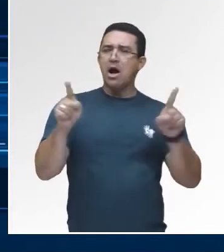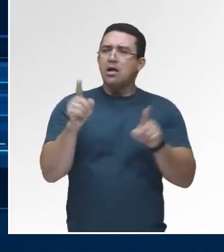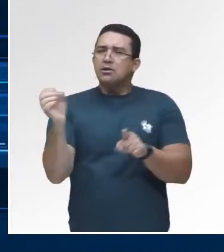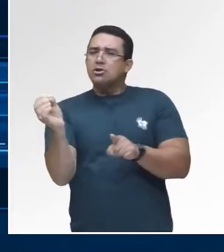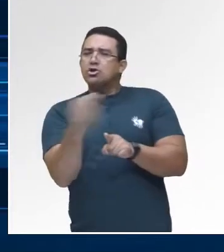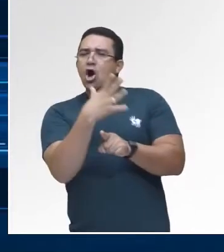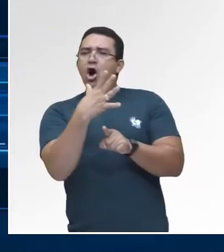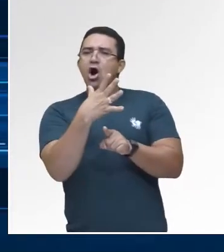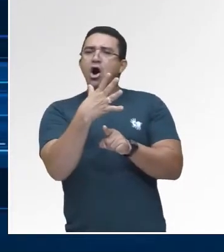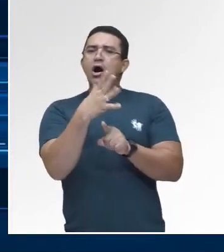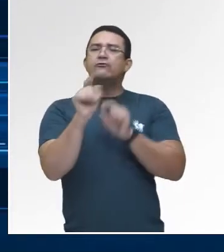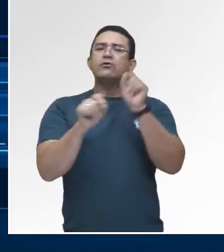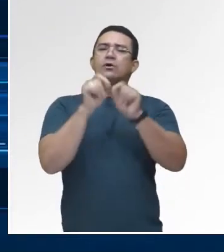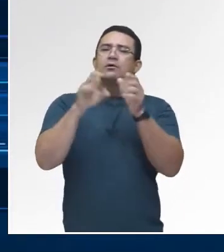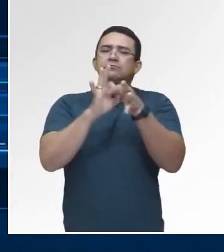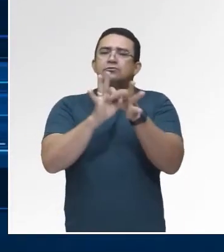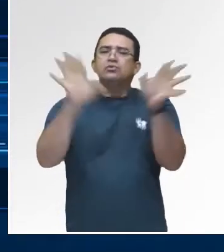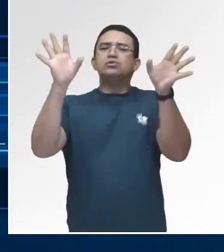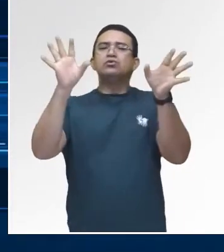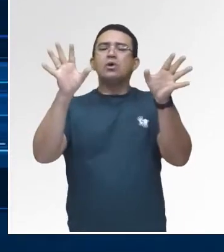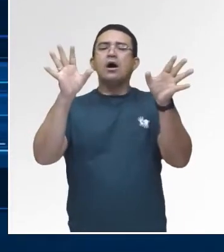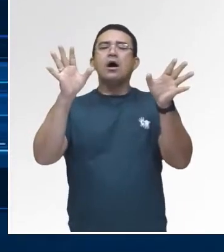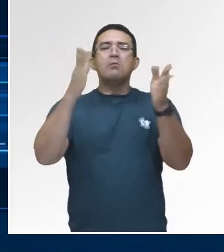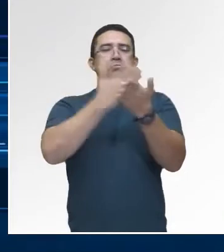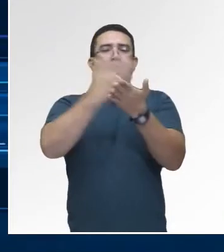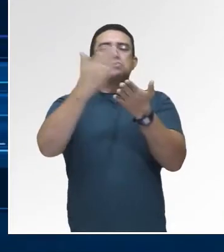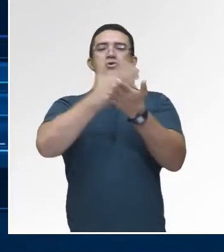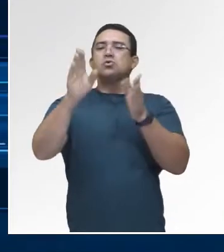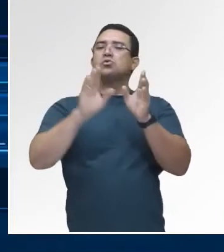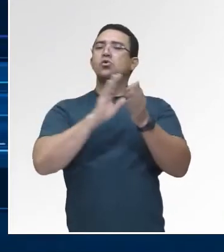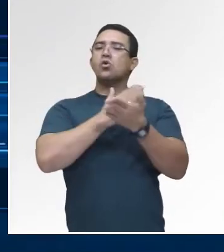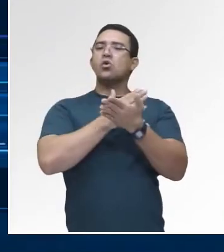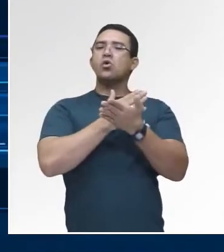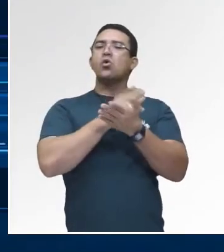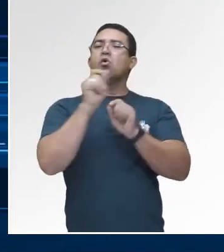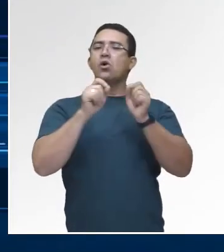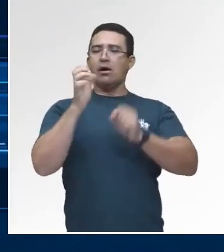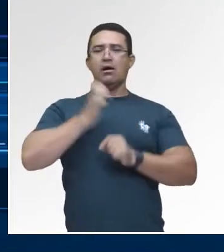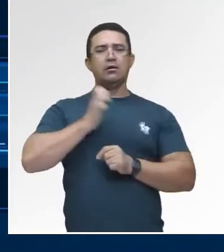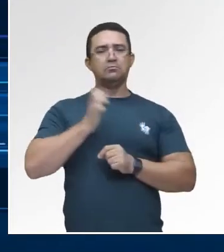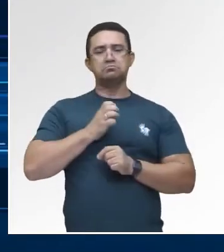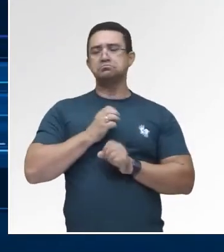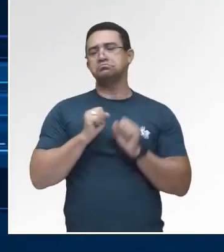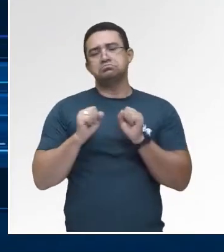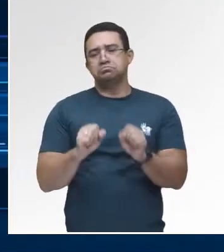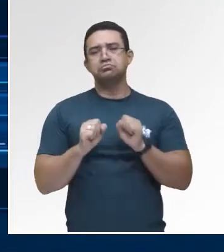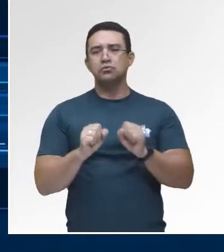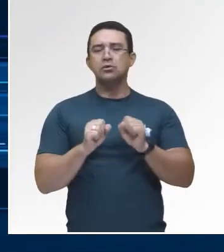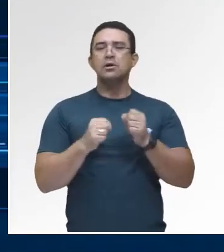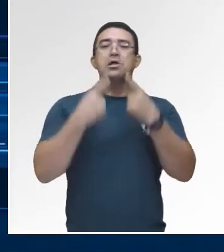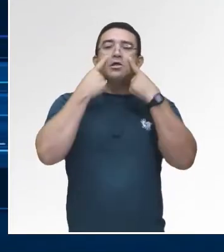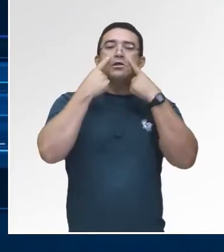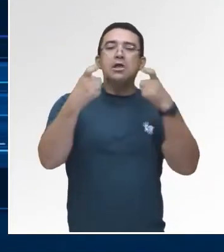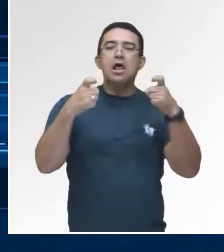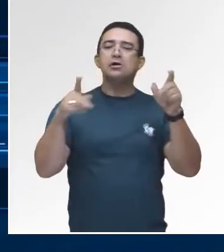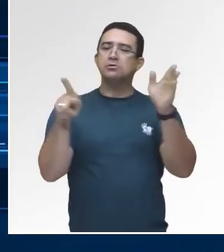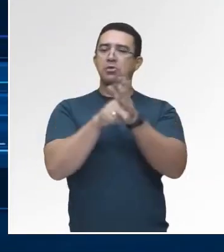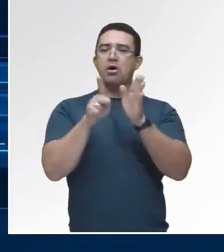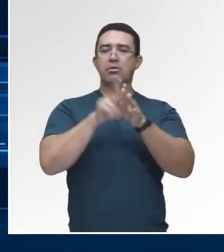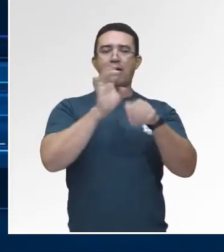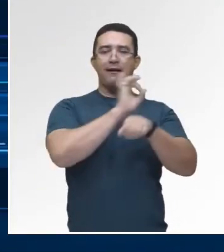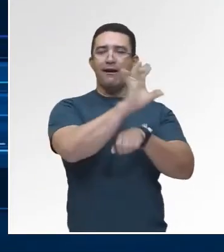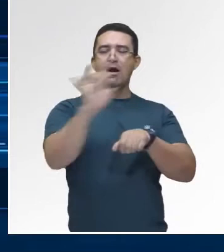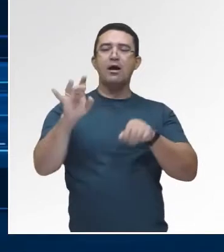o surgimento aí do liberalismo, o enriquecimento ele passou a ter esse predomínio do interesse do enriquecimento,